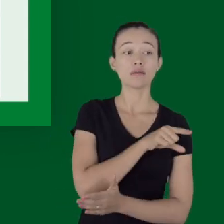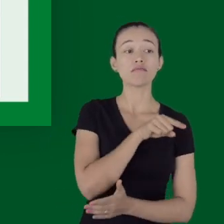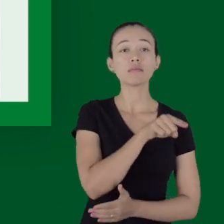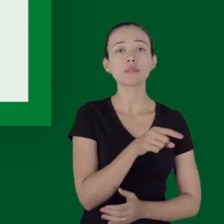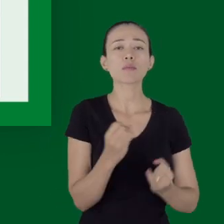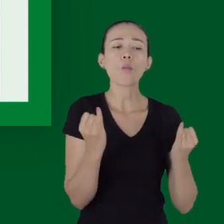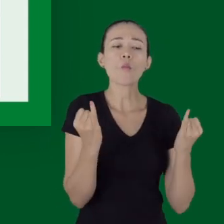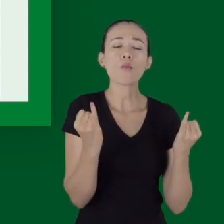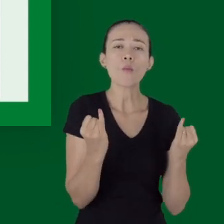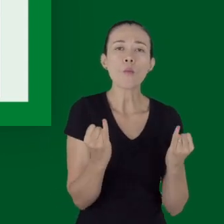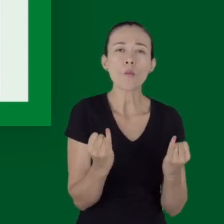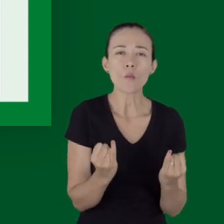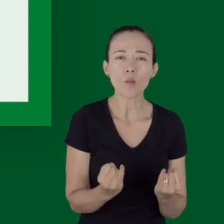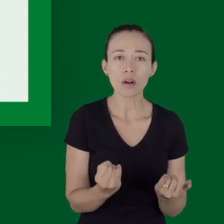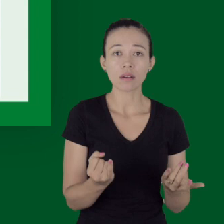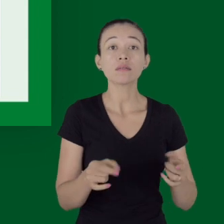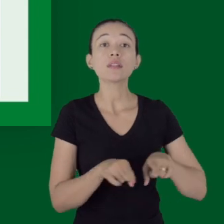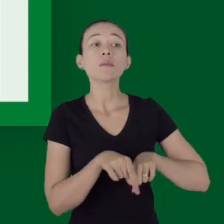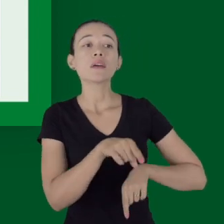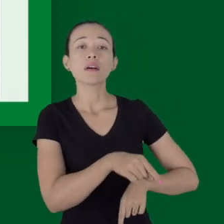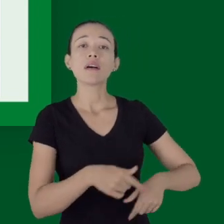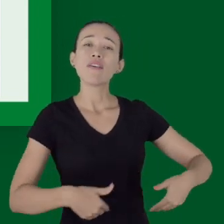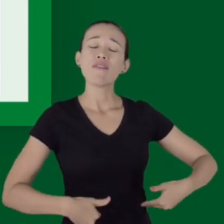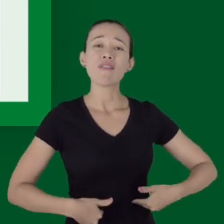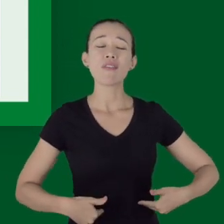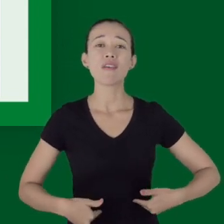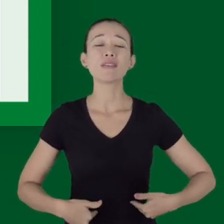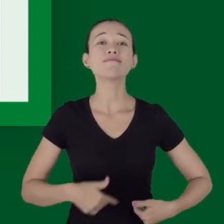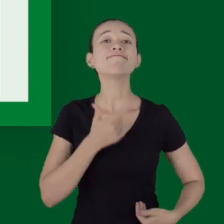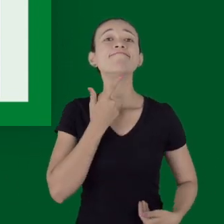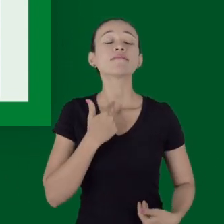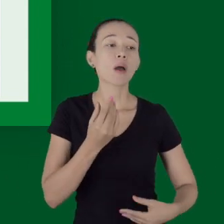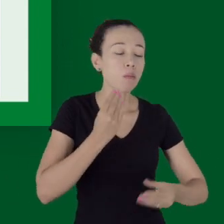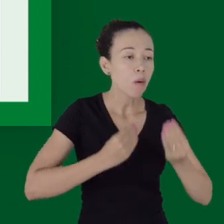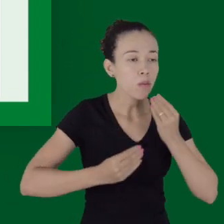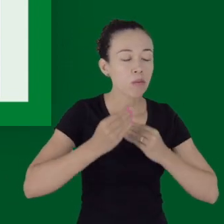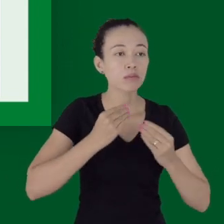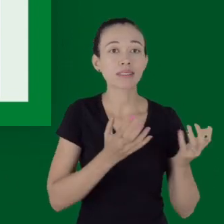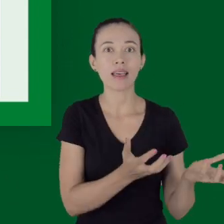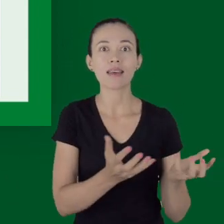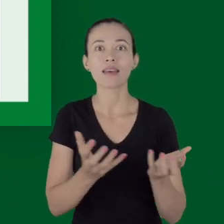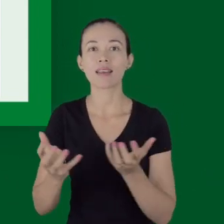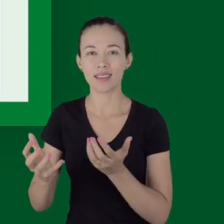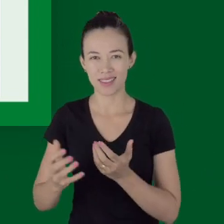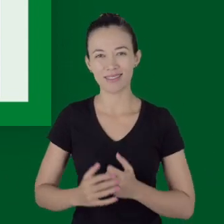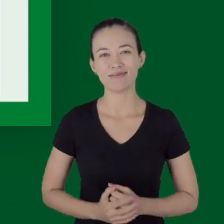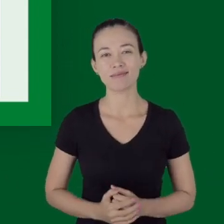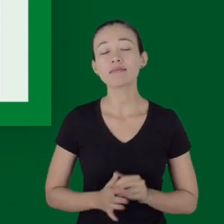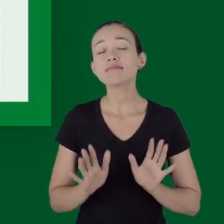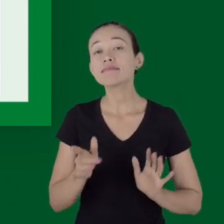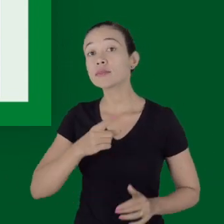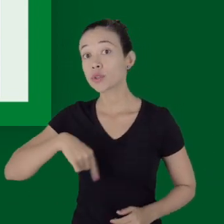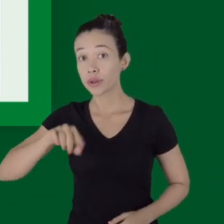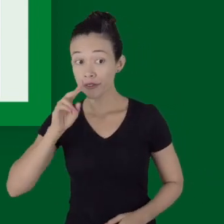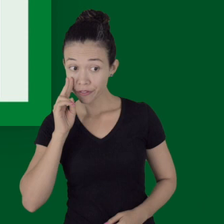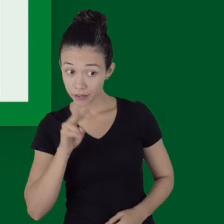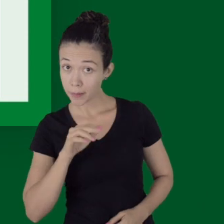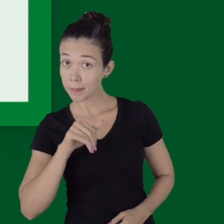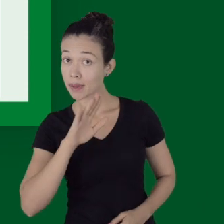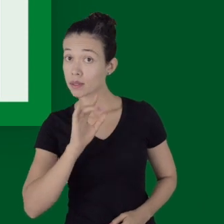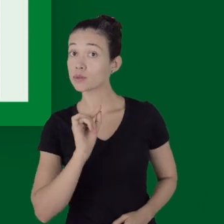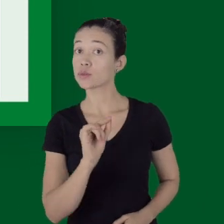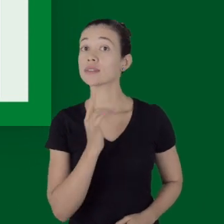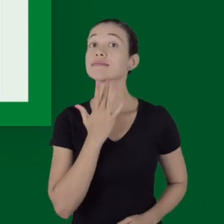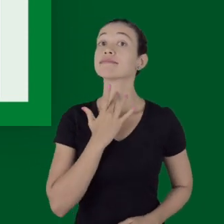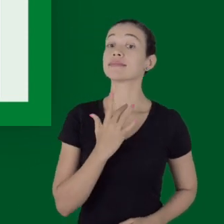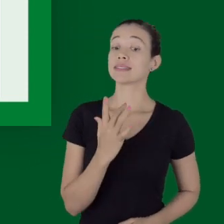pode apresentar, isso aqui se vier de longa data, né? Um emagrecimento, um aumento de apetite.